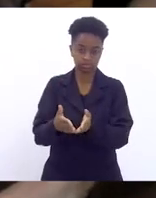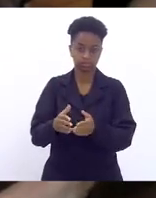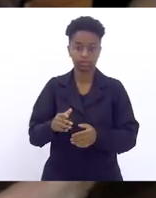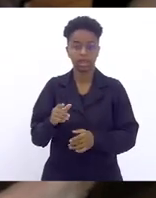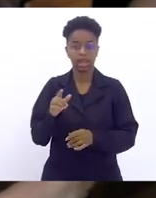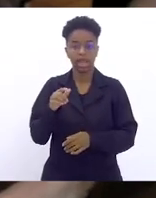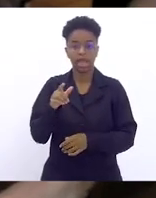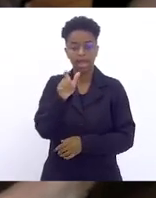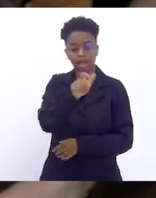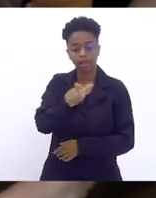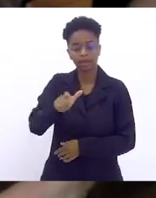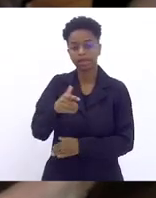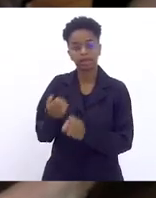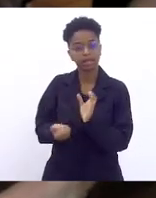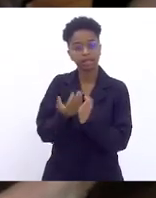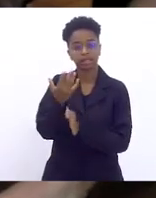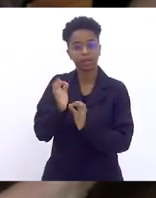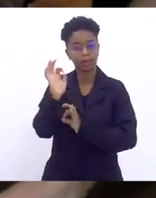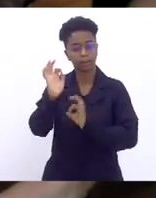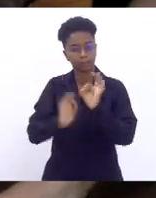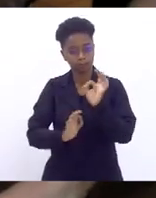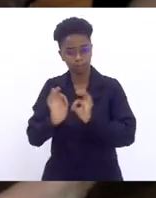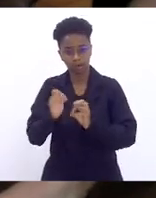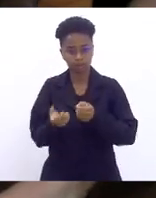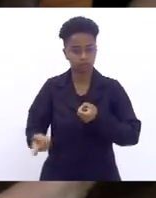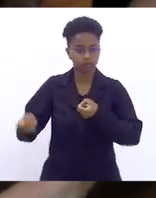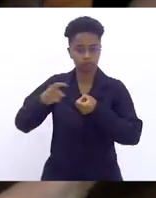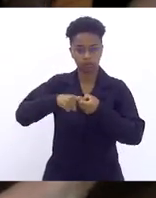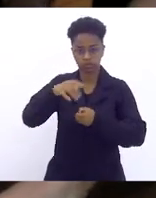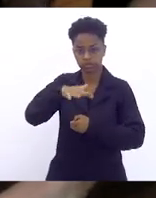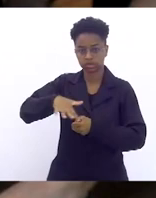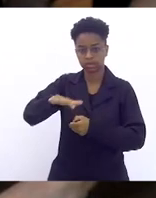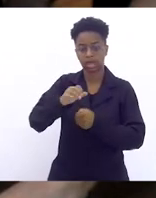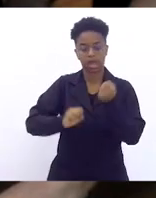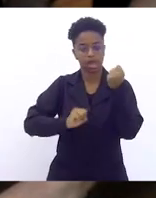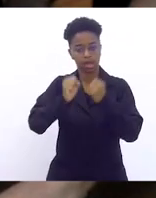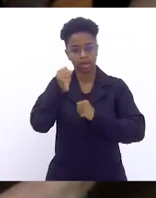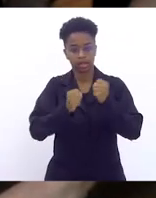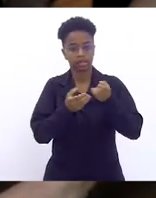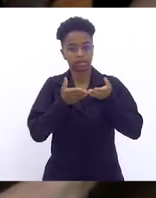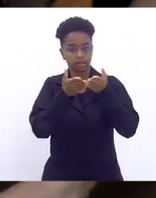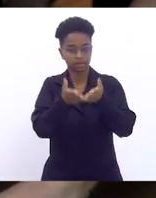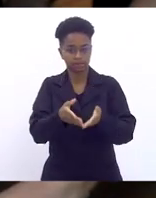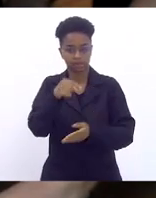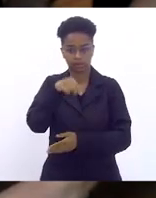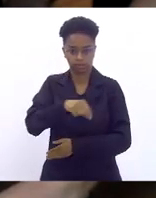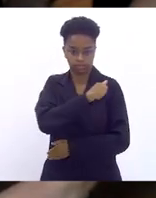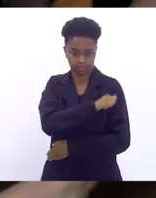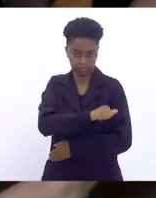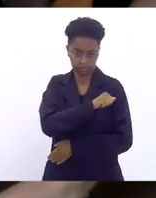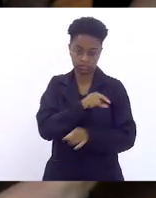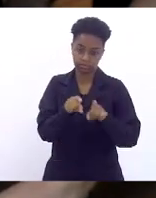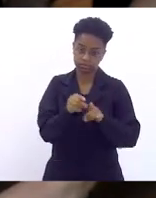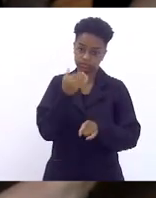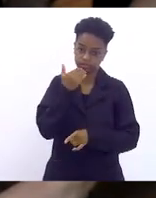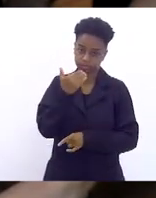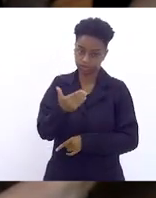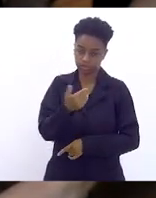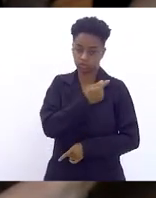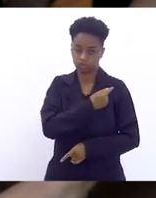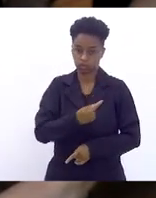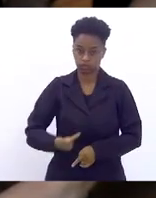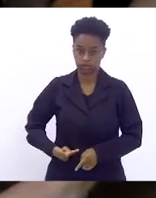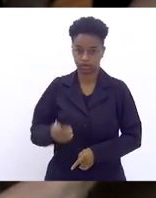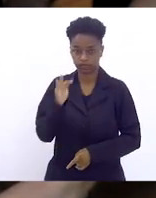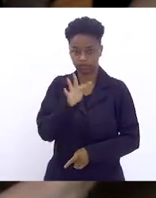desenvolveu um plano de retomada da indústria naval aqui no estado do Rio de Janeiro né solicitando o governo federal